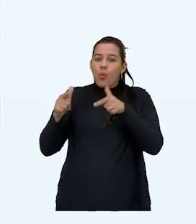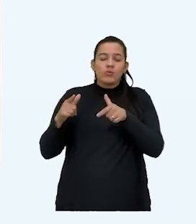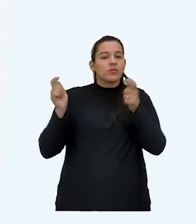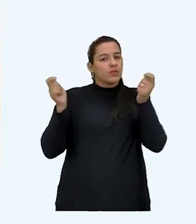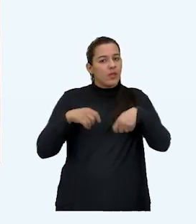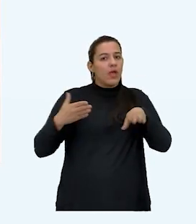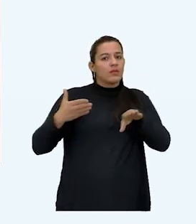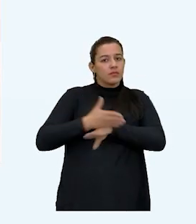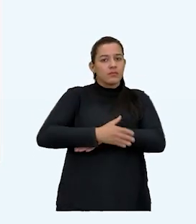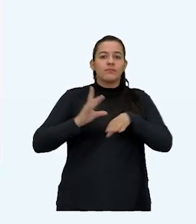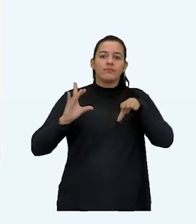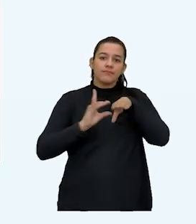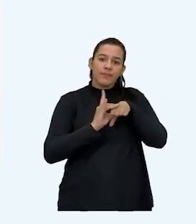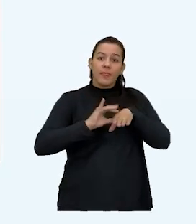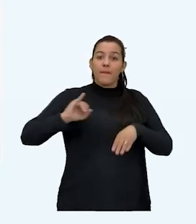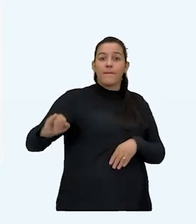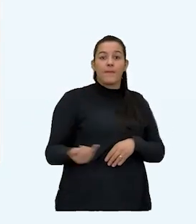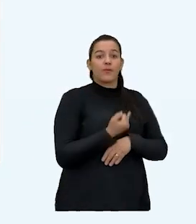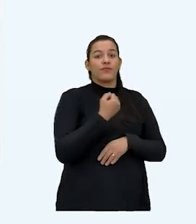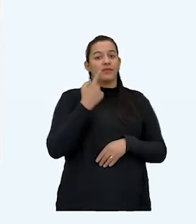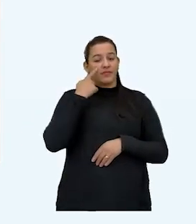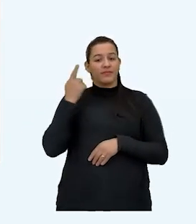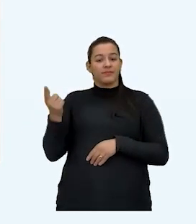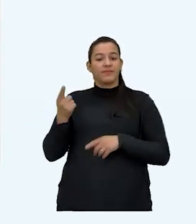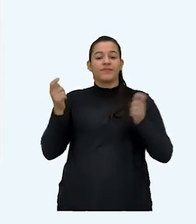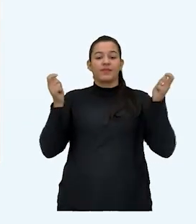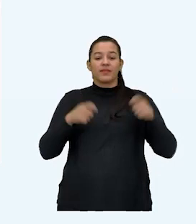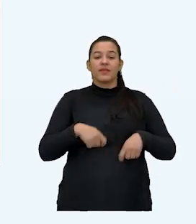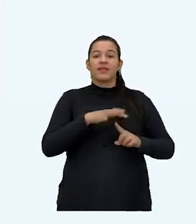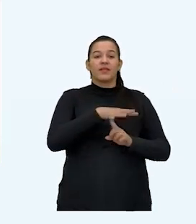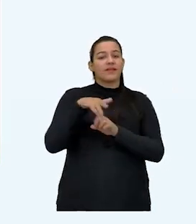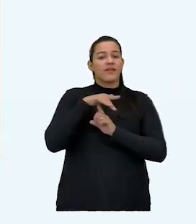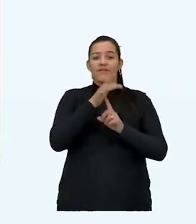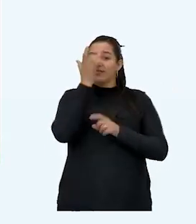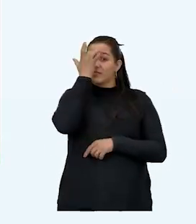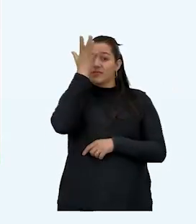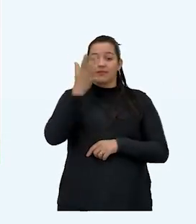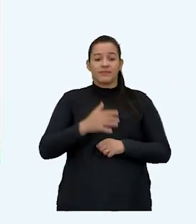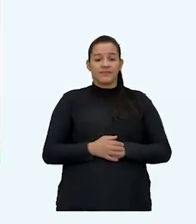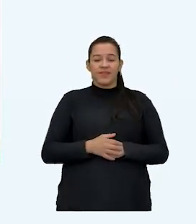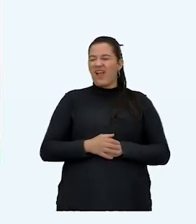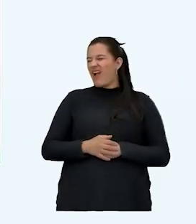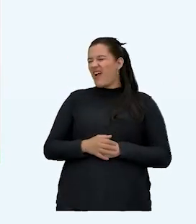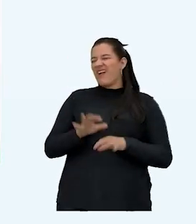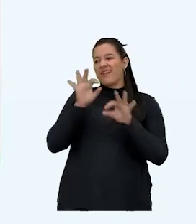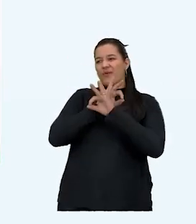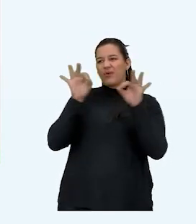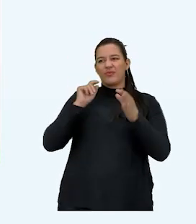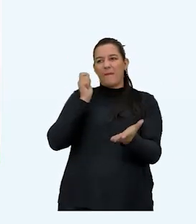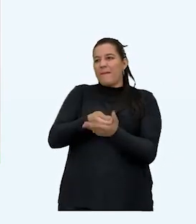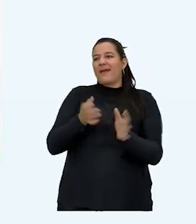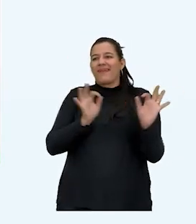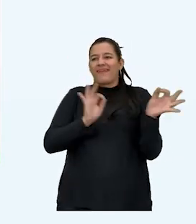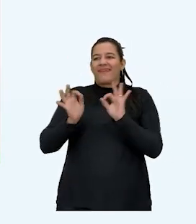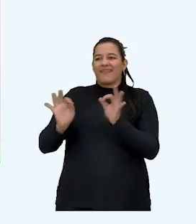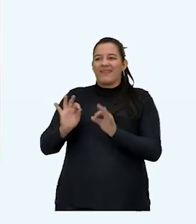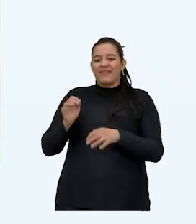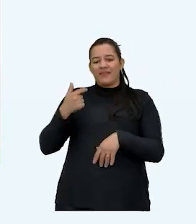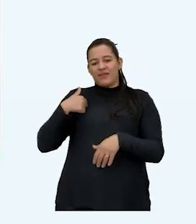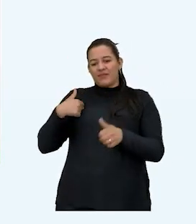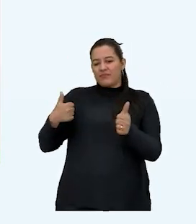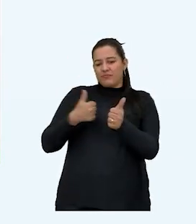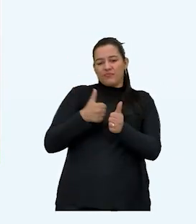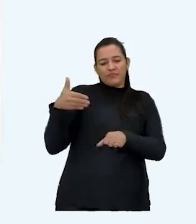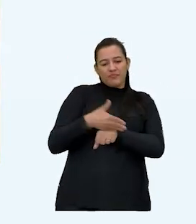fio, aproveite para pegar carona nesta facilidade. Acho isso o máximo, não paga nada. Eu moro aqui perto, vem